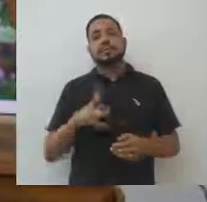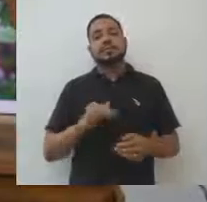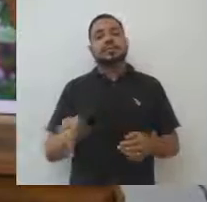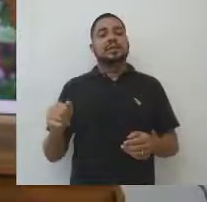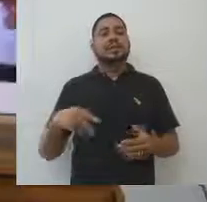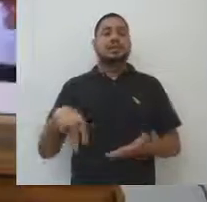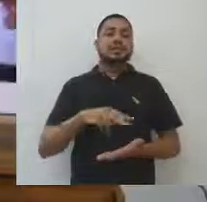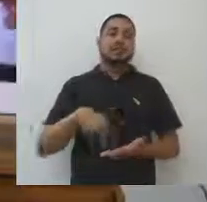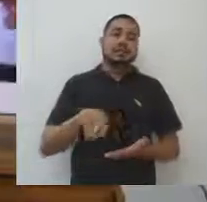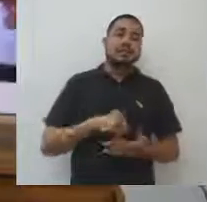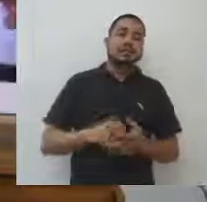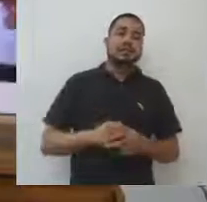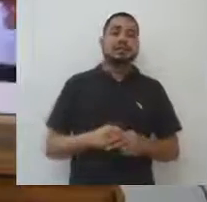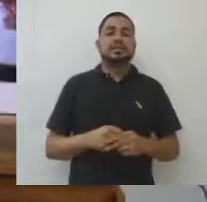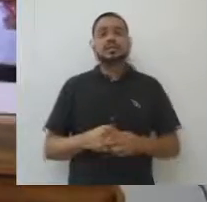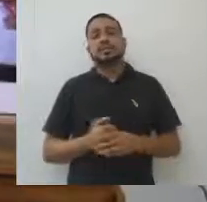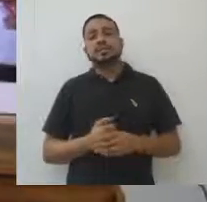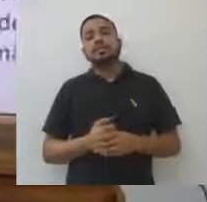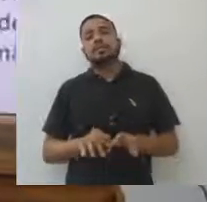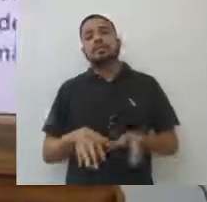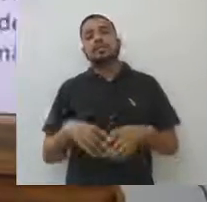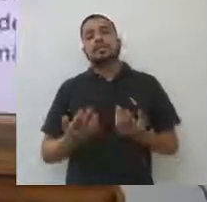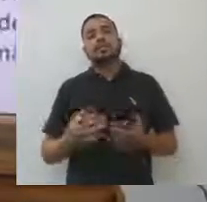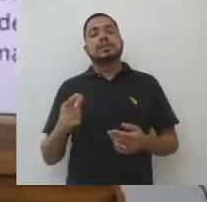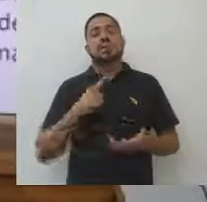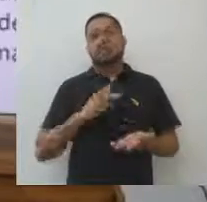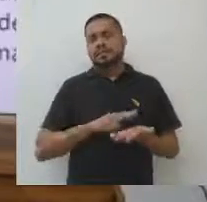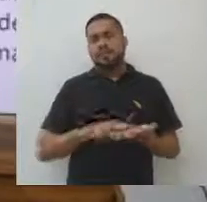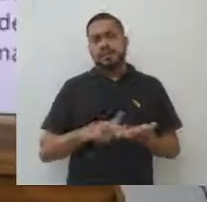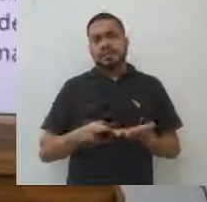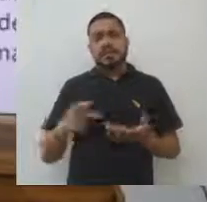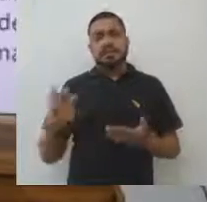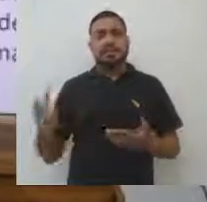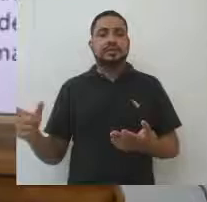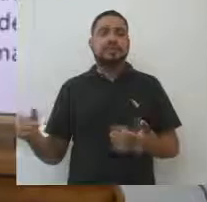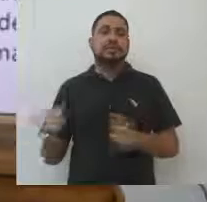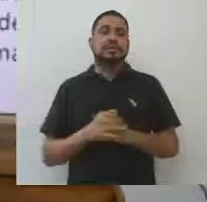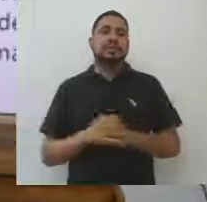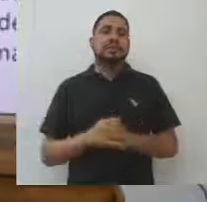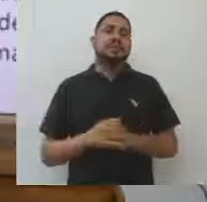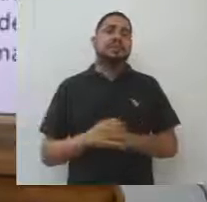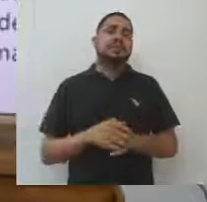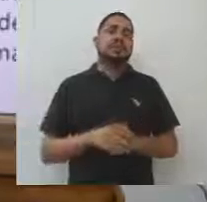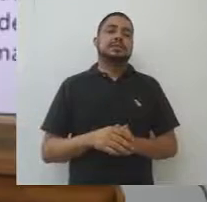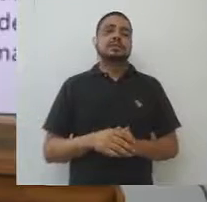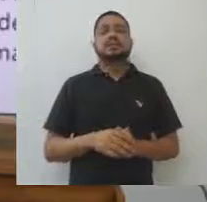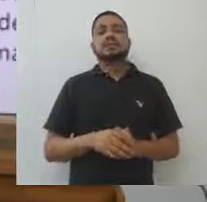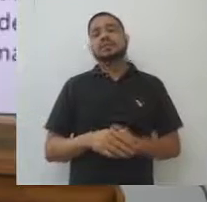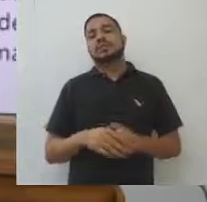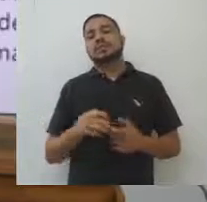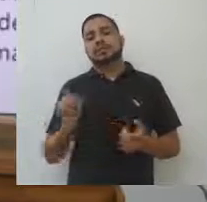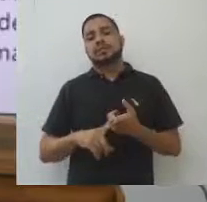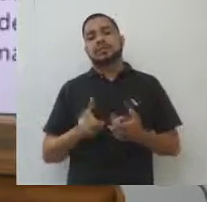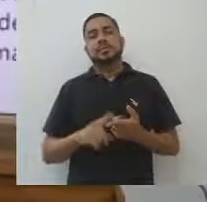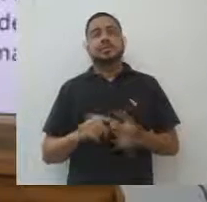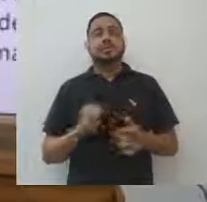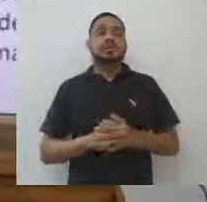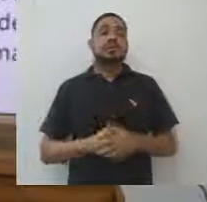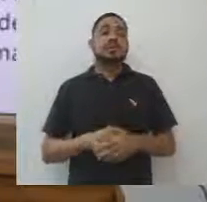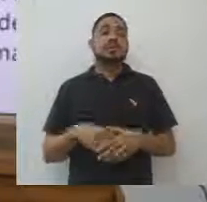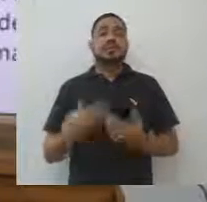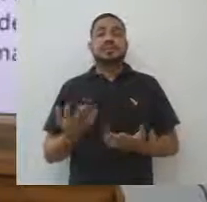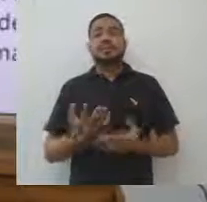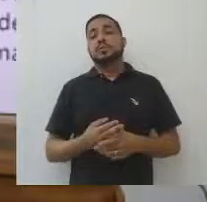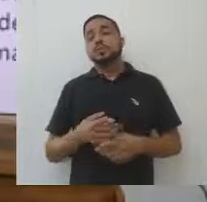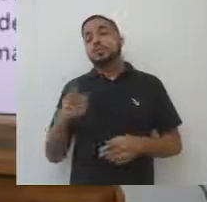vai dançar por prazer, né? Então tem as várias outras casas de dança no Recife, que eu também citei. E o